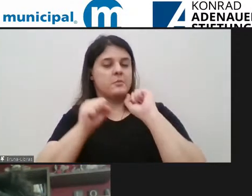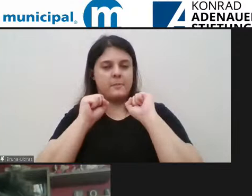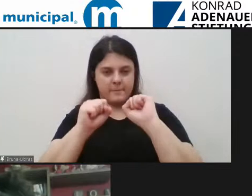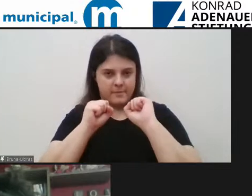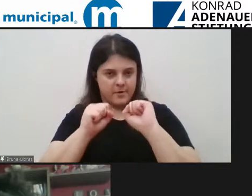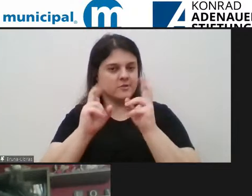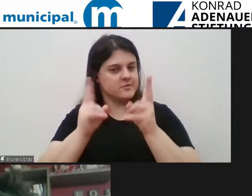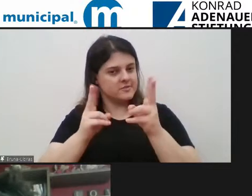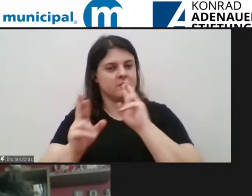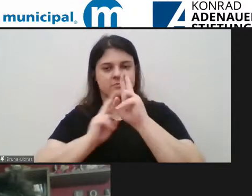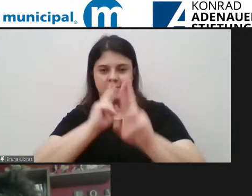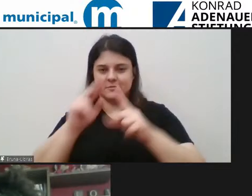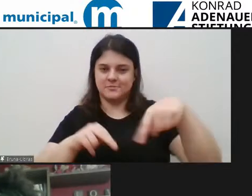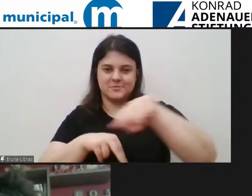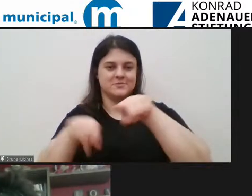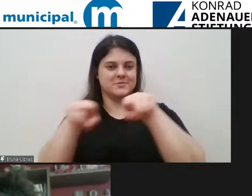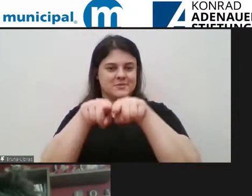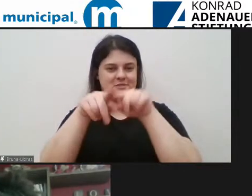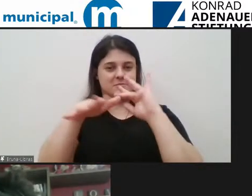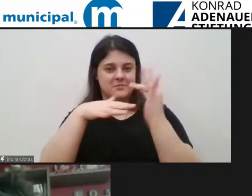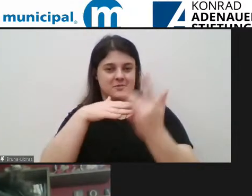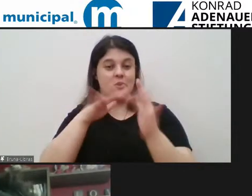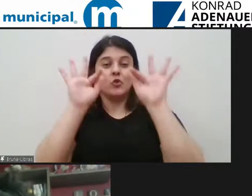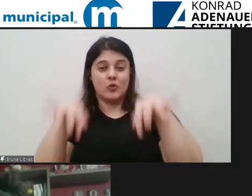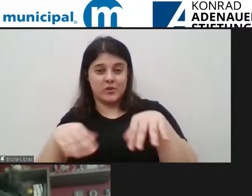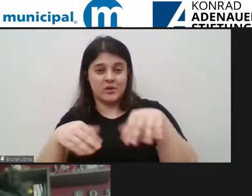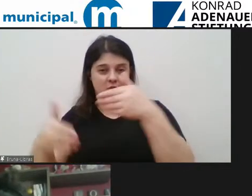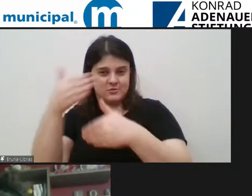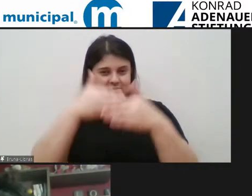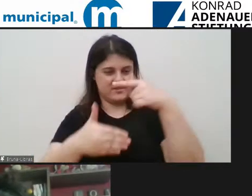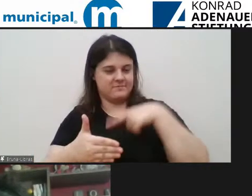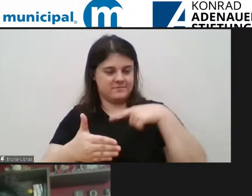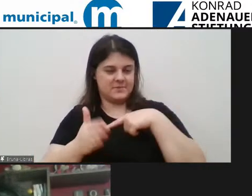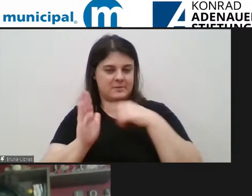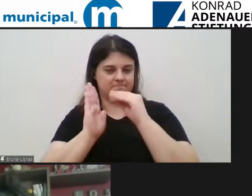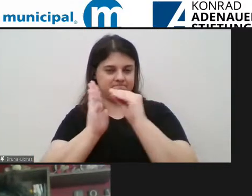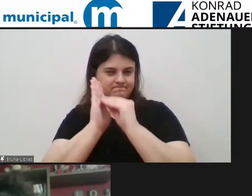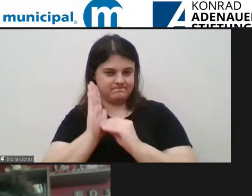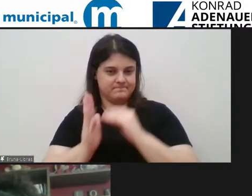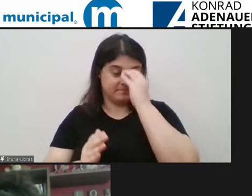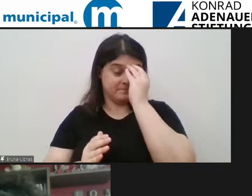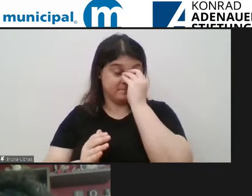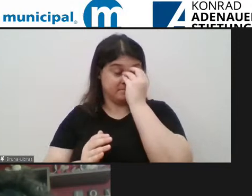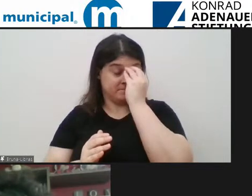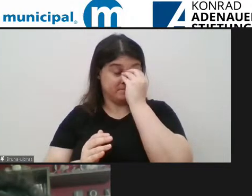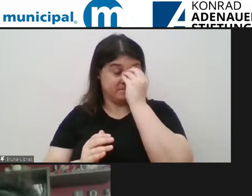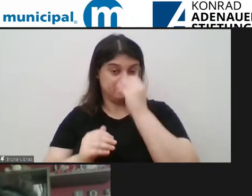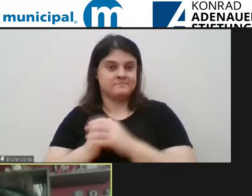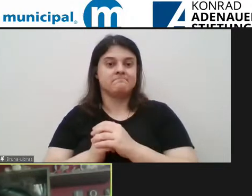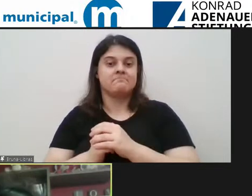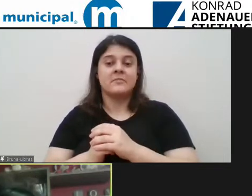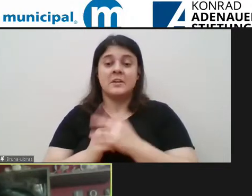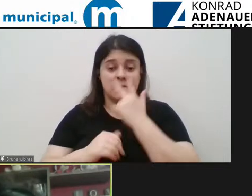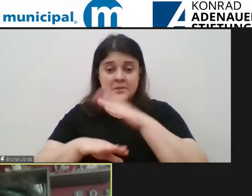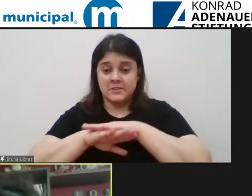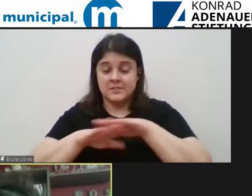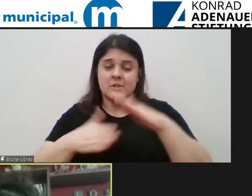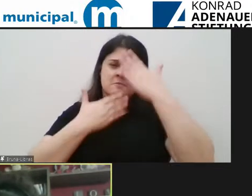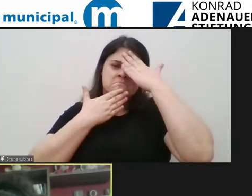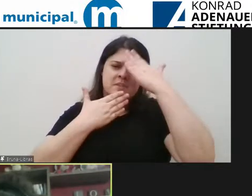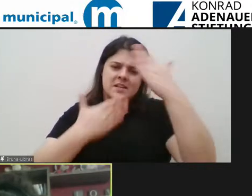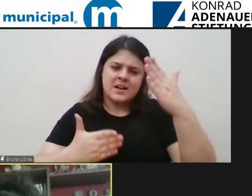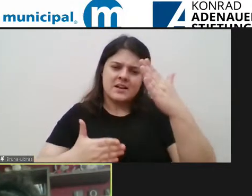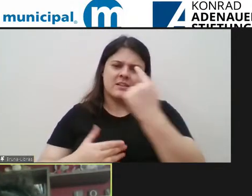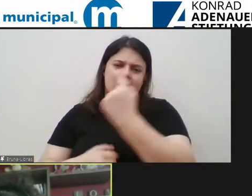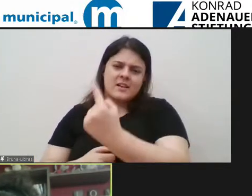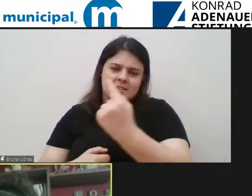eu tô sempre também respondendo vocês aí pelas vezes está lá no finalzinho dos slides 1 eu acho que é isso então muito